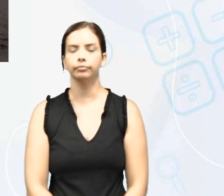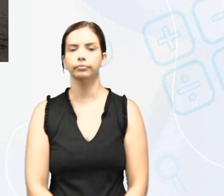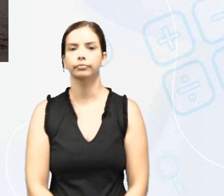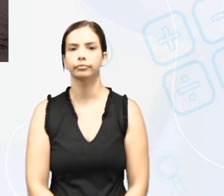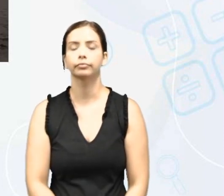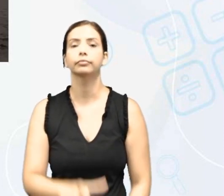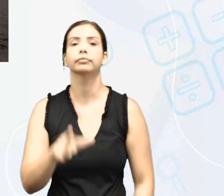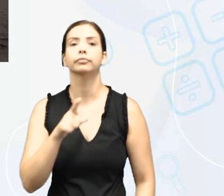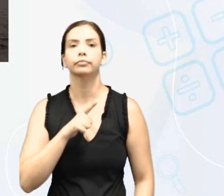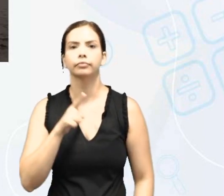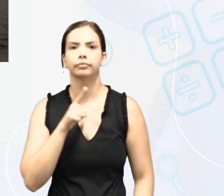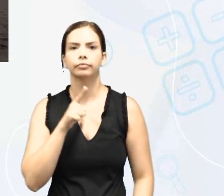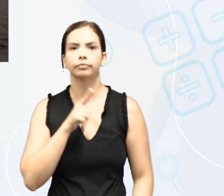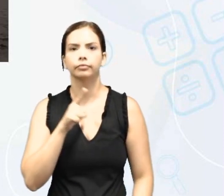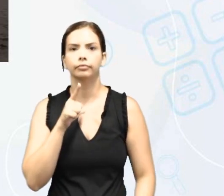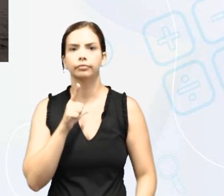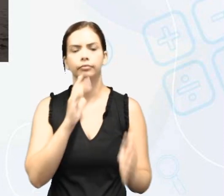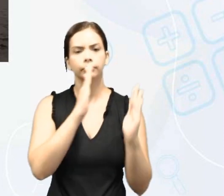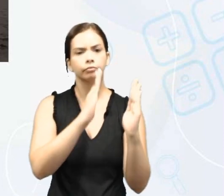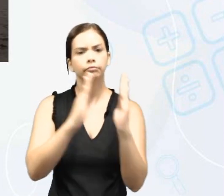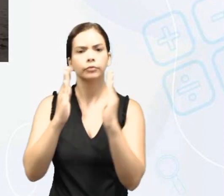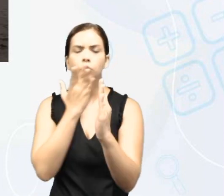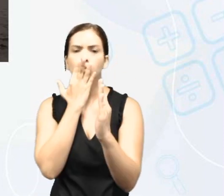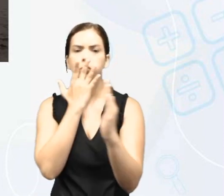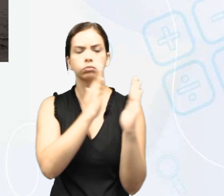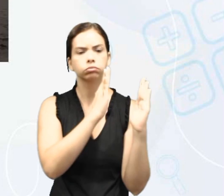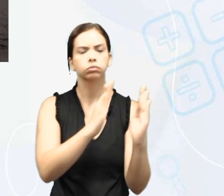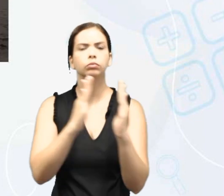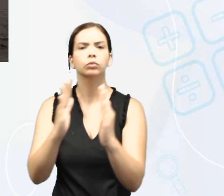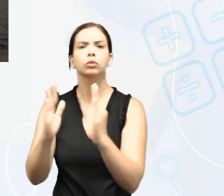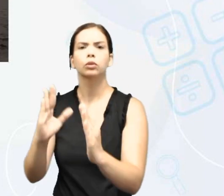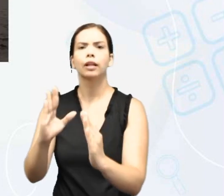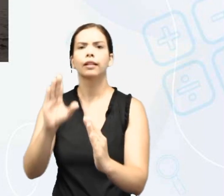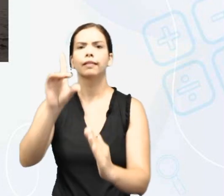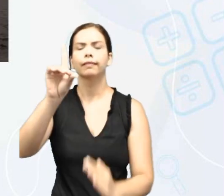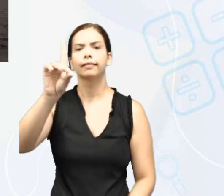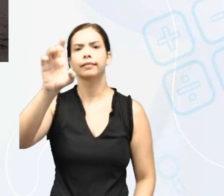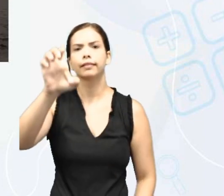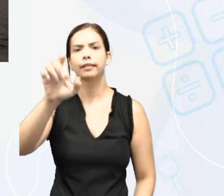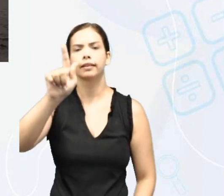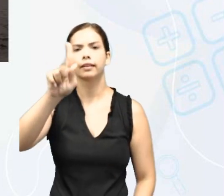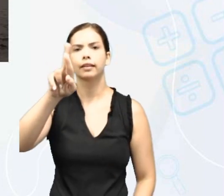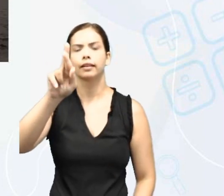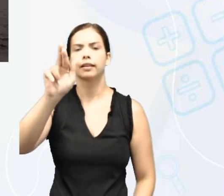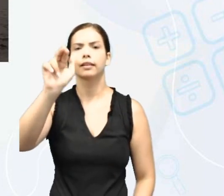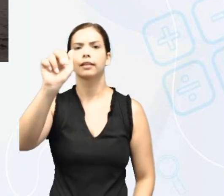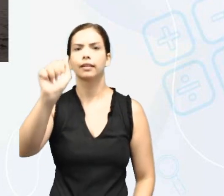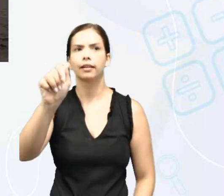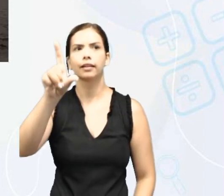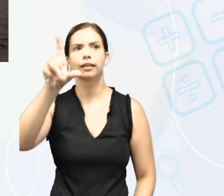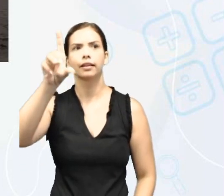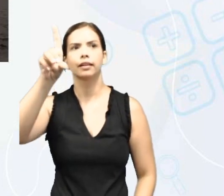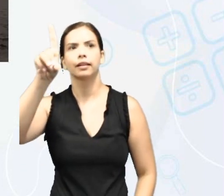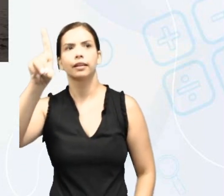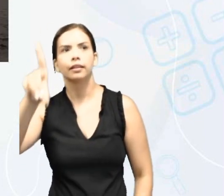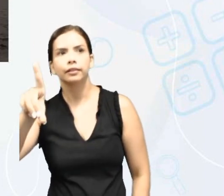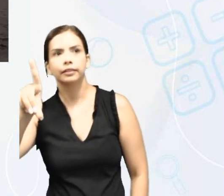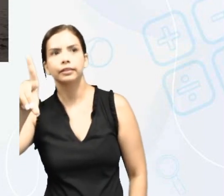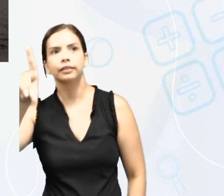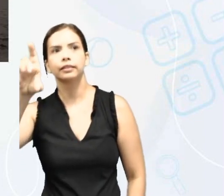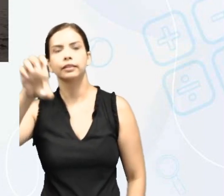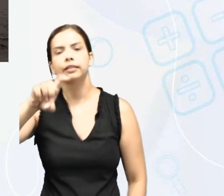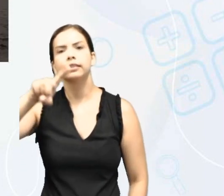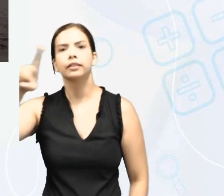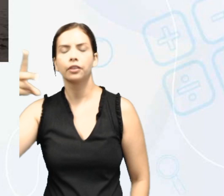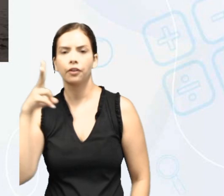tem o degradê. O que seria degradê? Degradê é a mistura gradativa das cores. Então, quando você vê, né, é